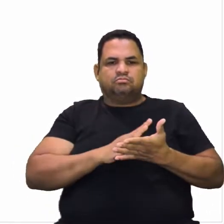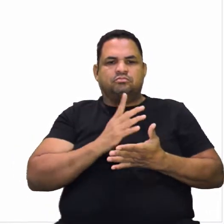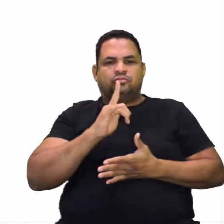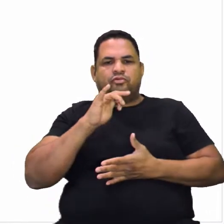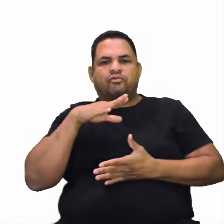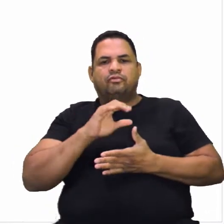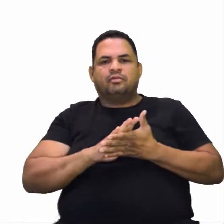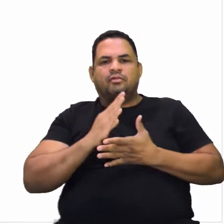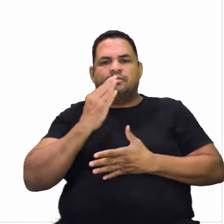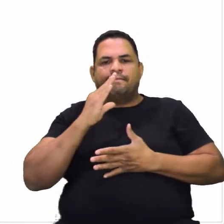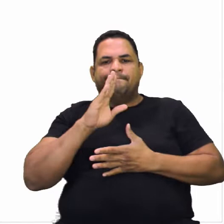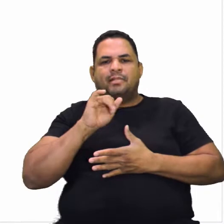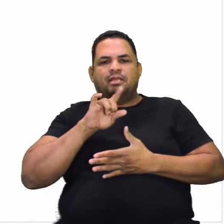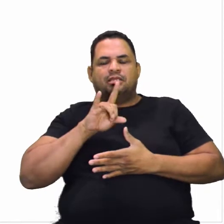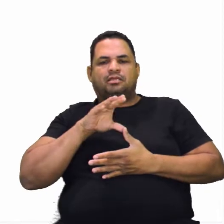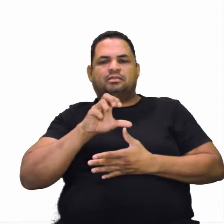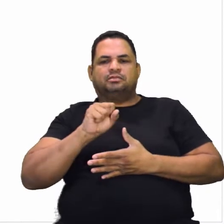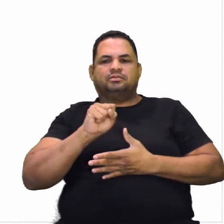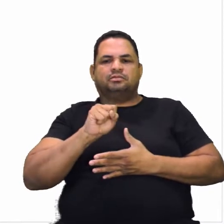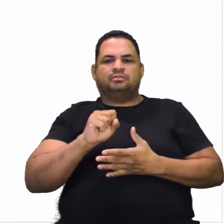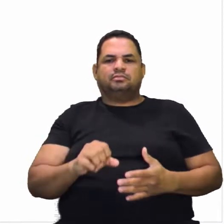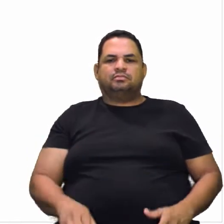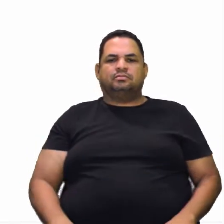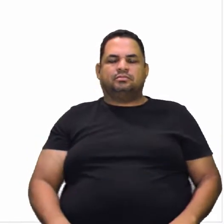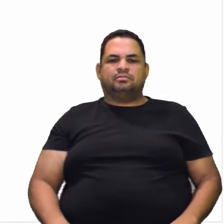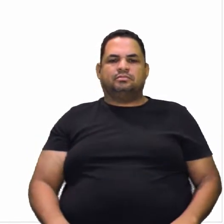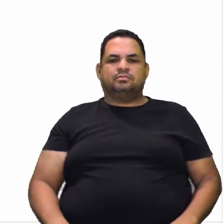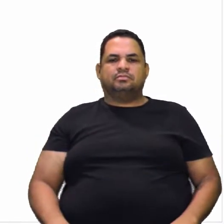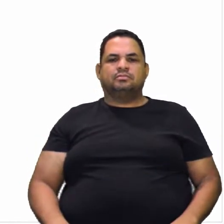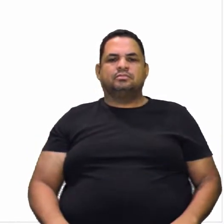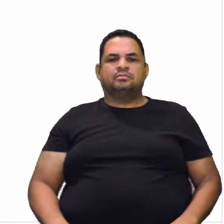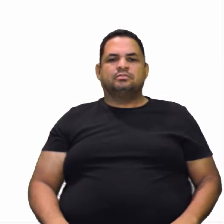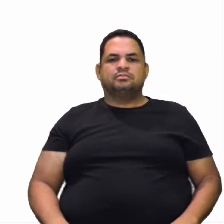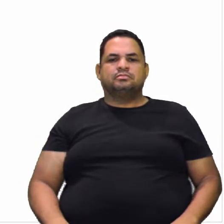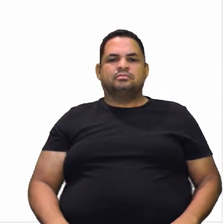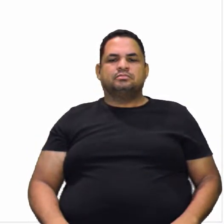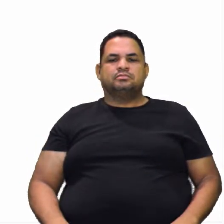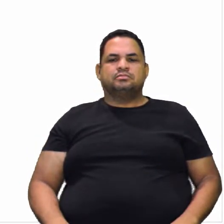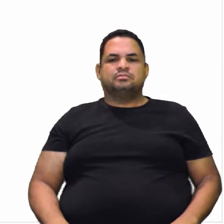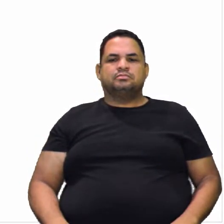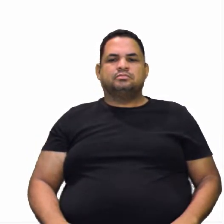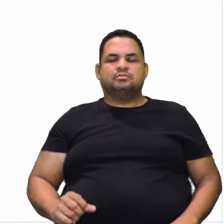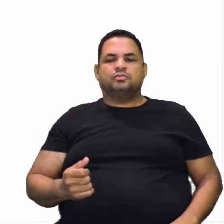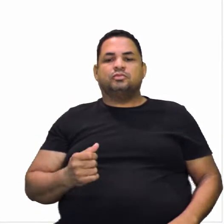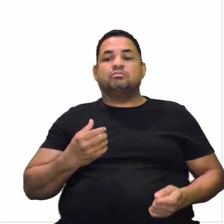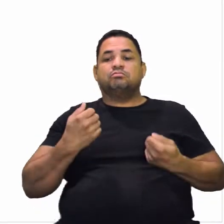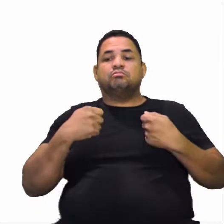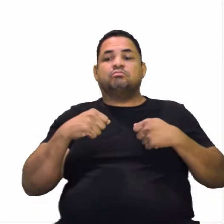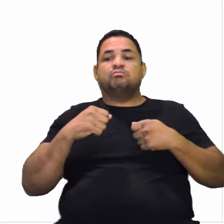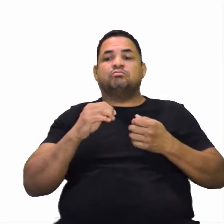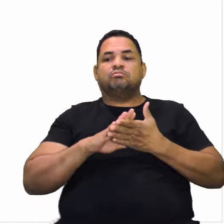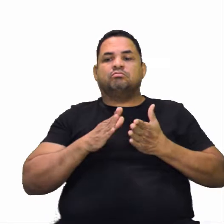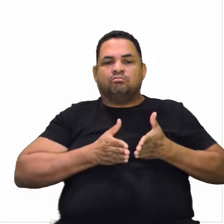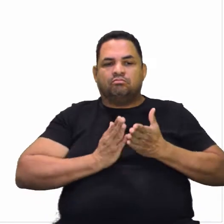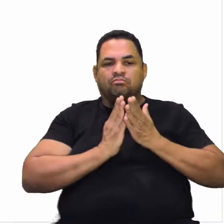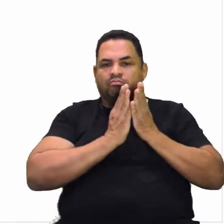golfos e bacias. E baías, o que possibilitava a navegação.